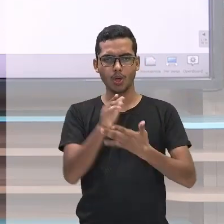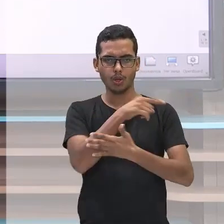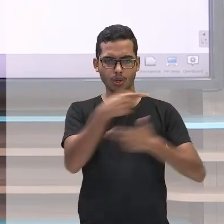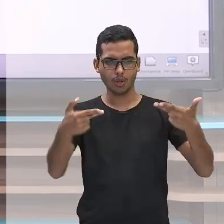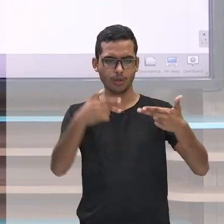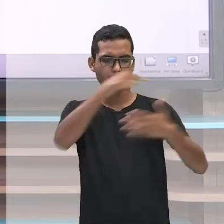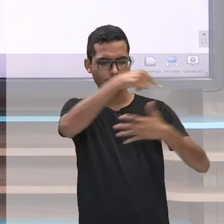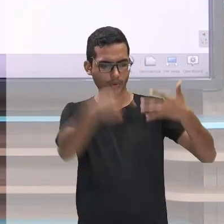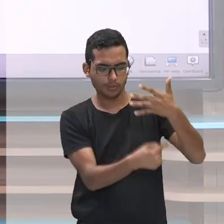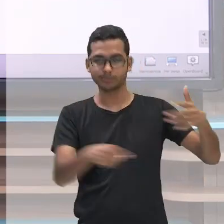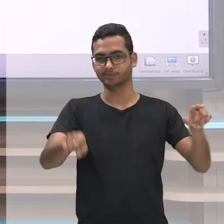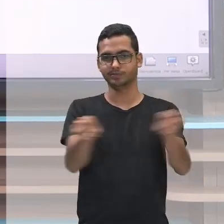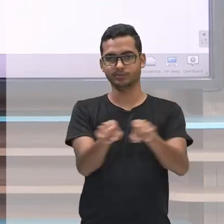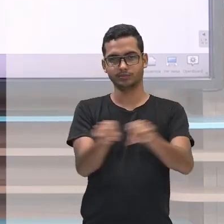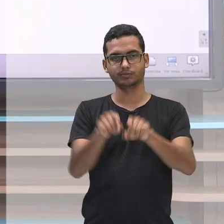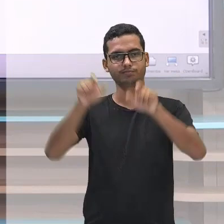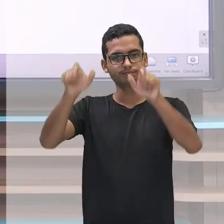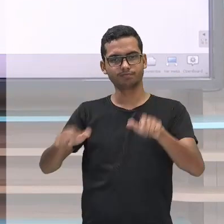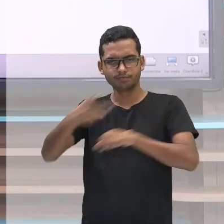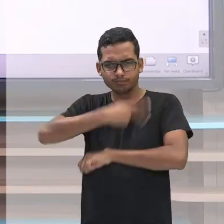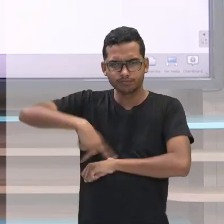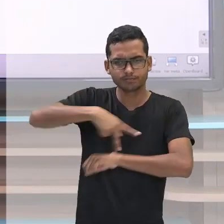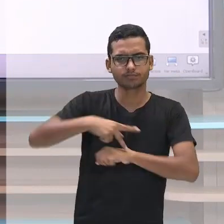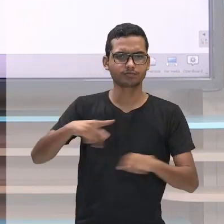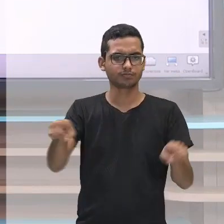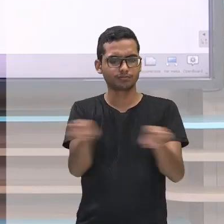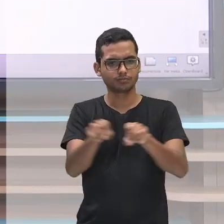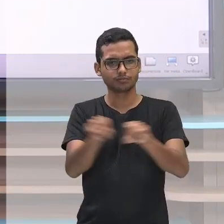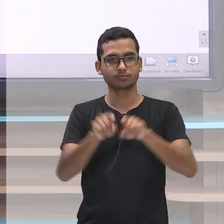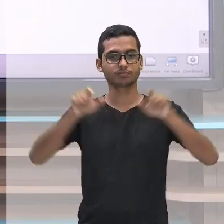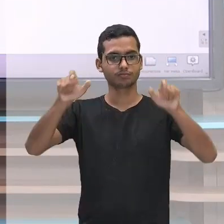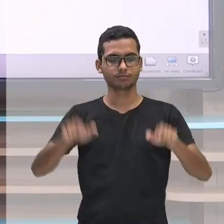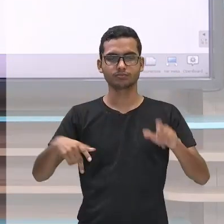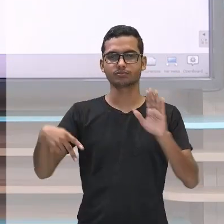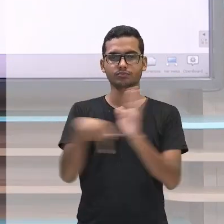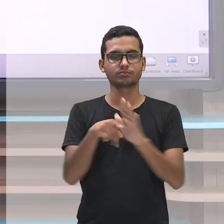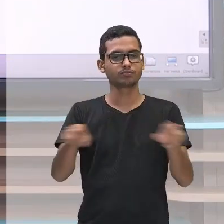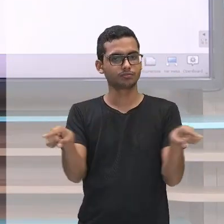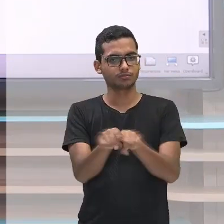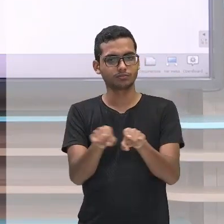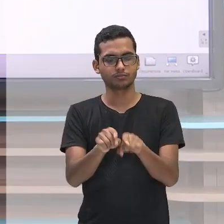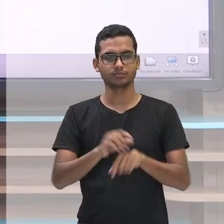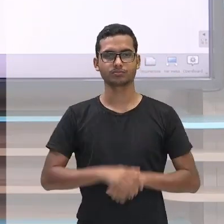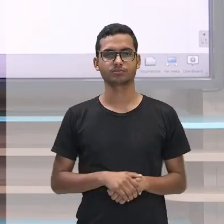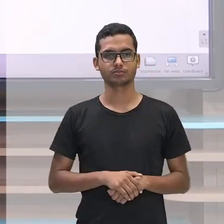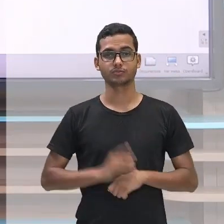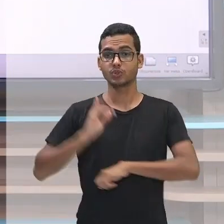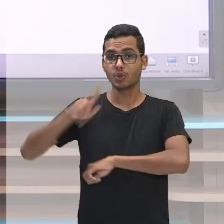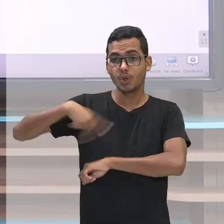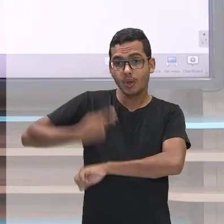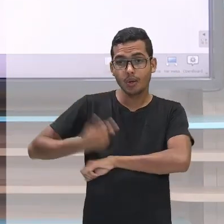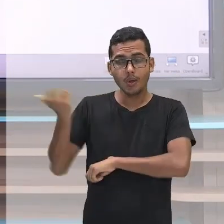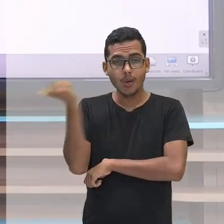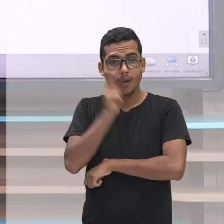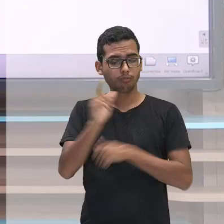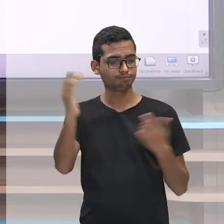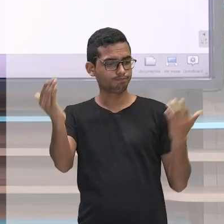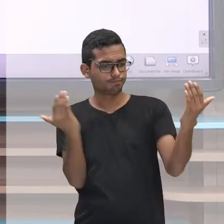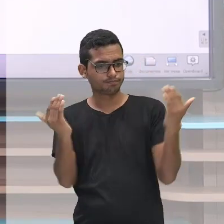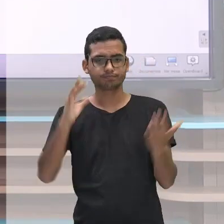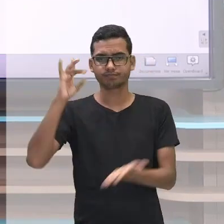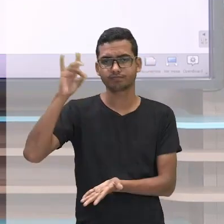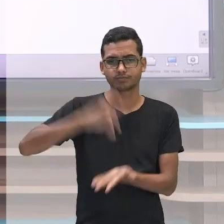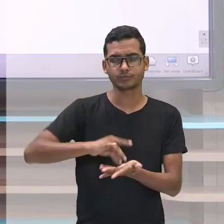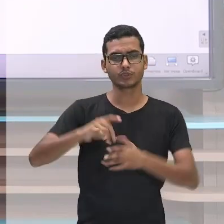daquela cidade, daquele país, daquela localidade, e aí nós chegamos a esse parâmetro. Por isso que